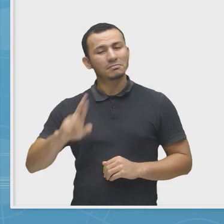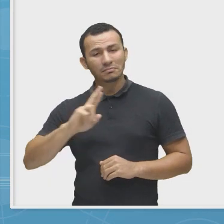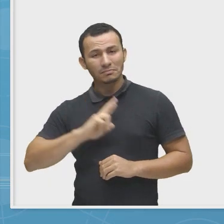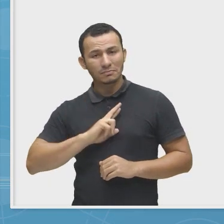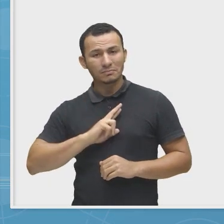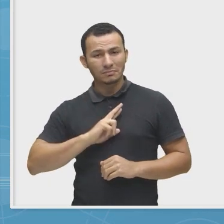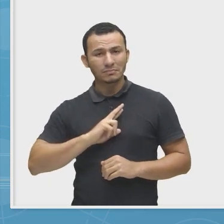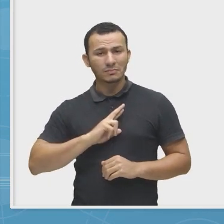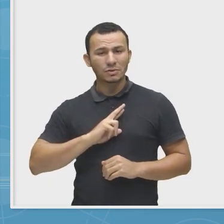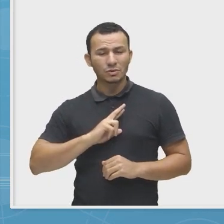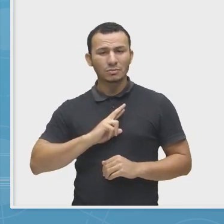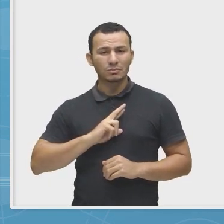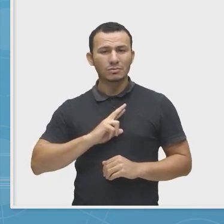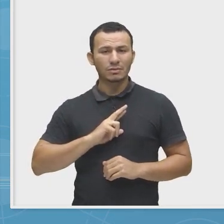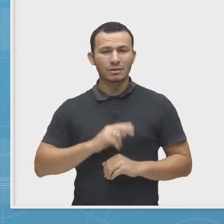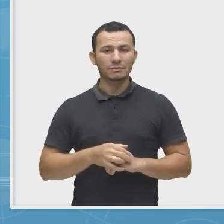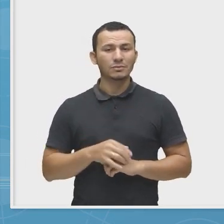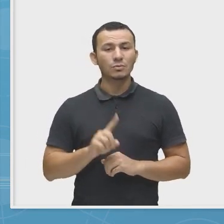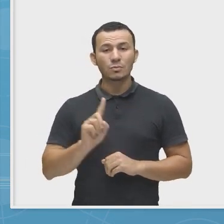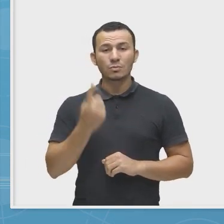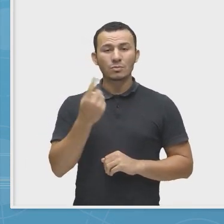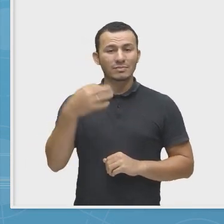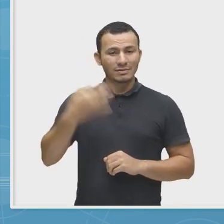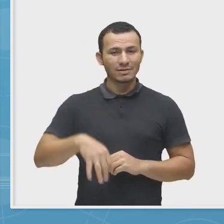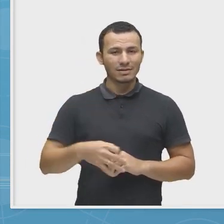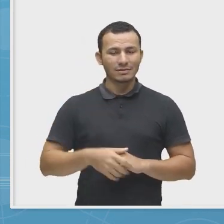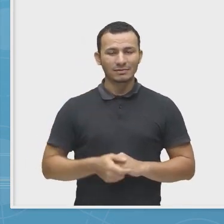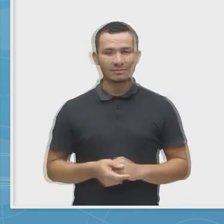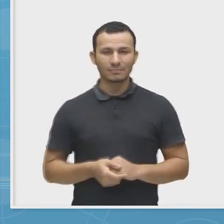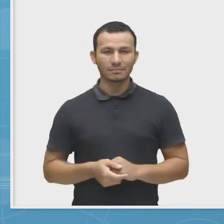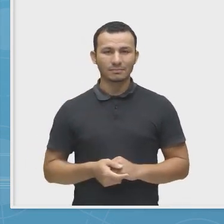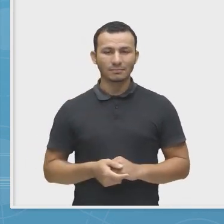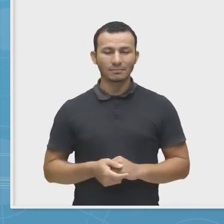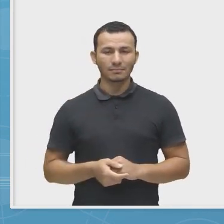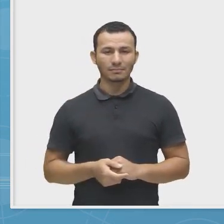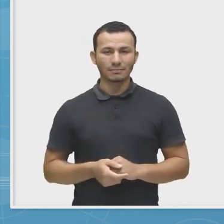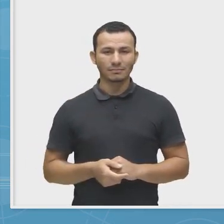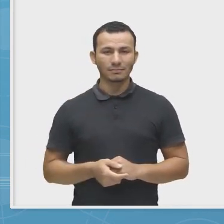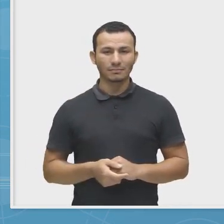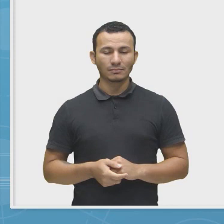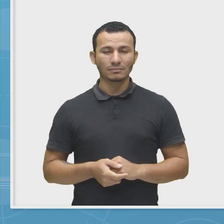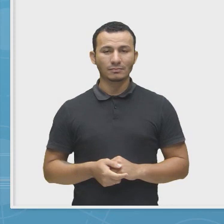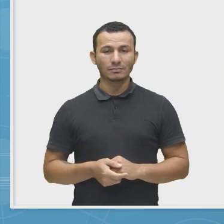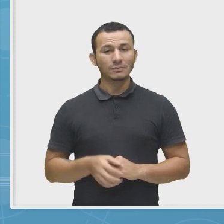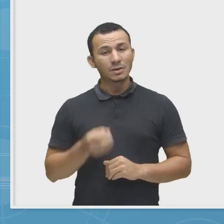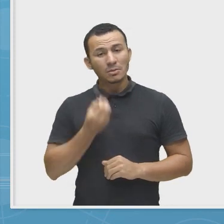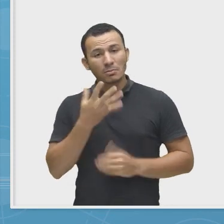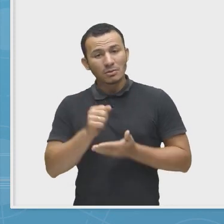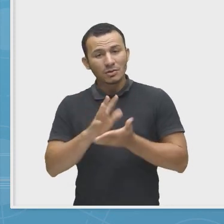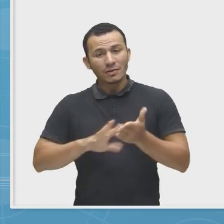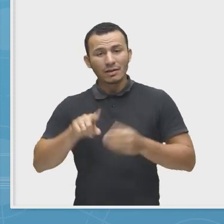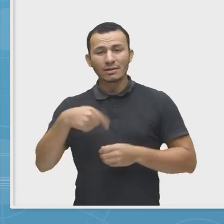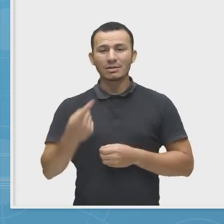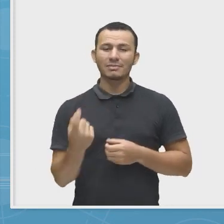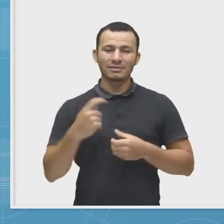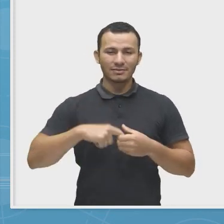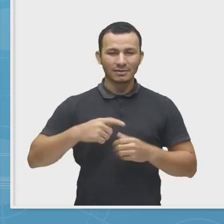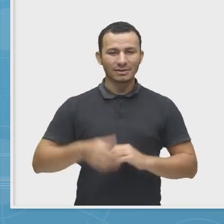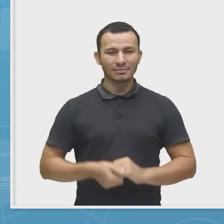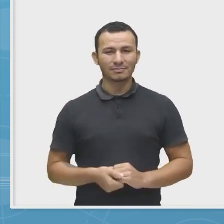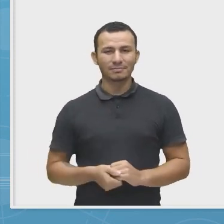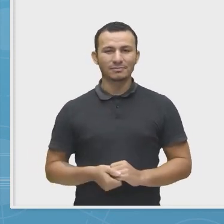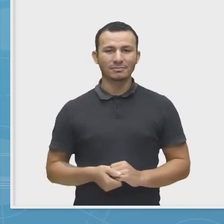responder a questão correta, tá bom? Então, tenham todos uma boa atividade, daqui a pouco eu retorno com vocês.